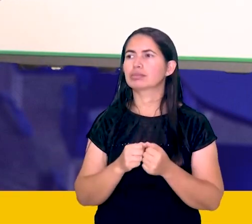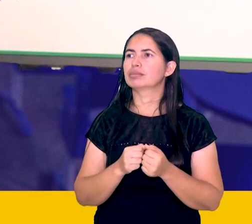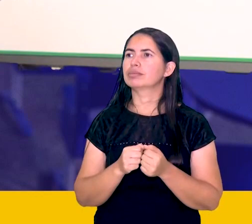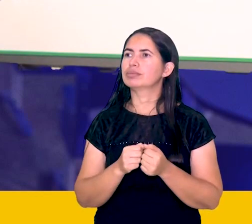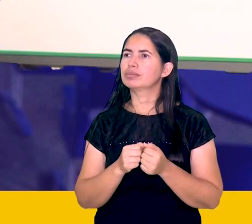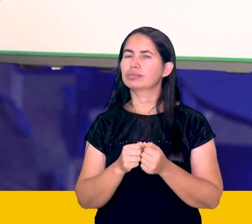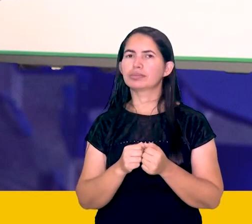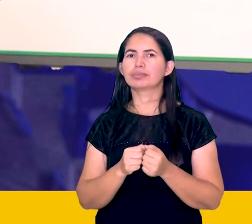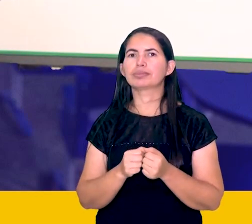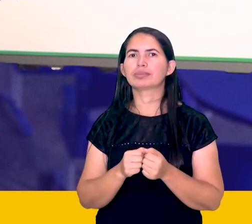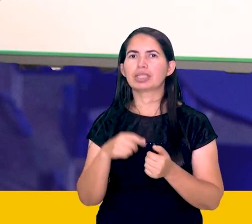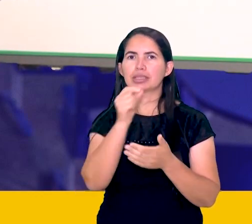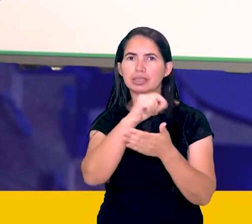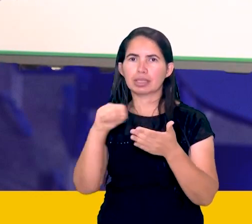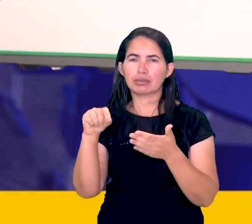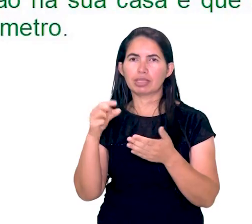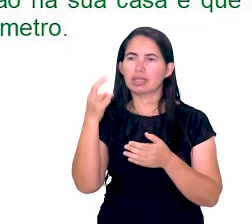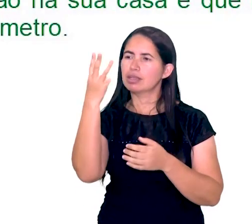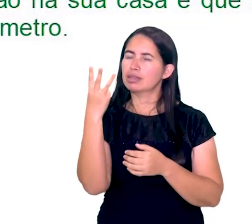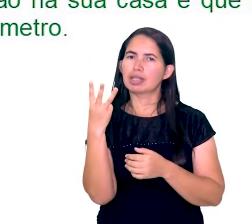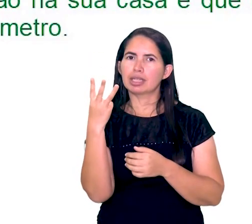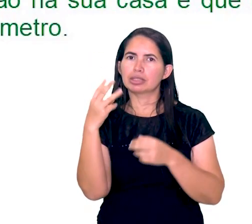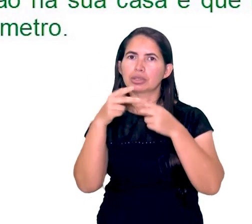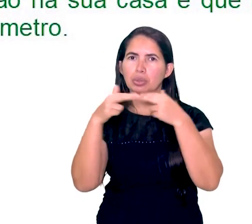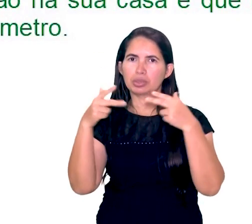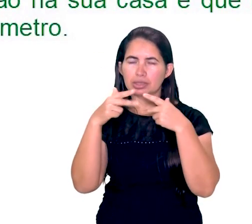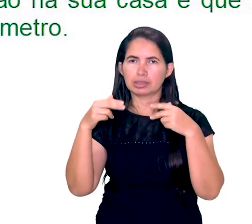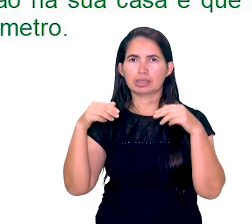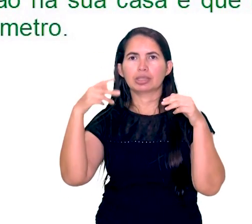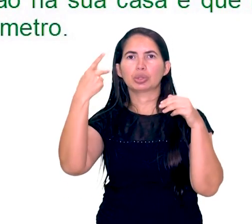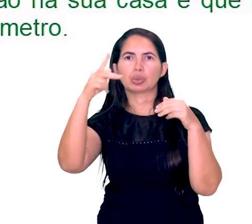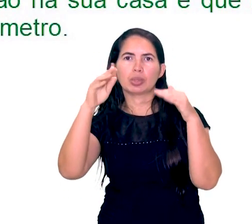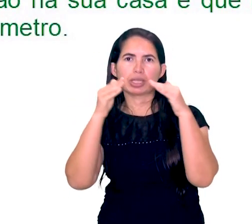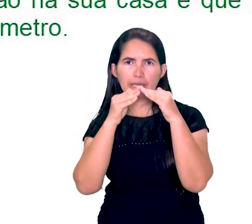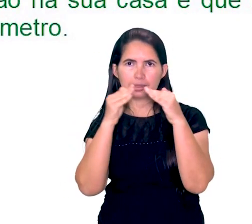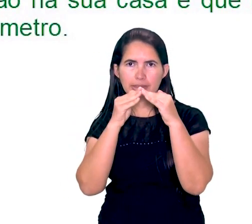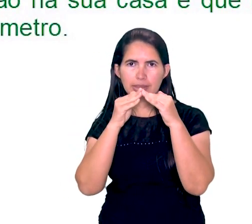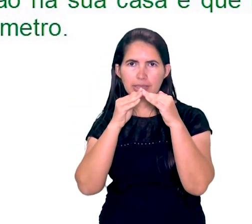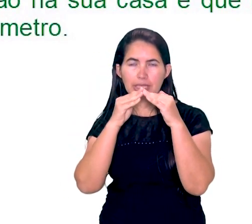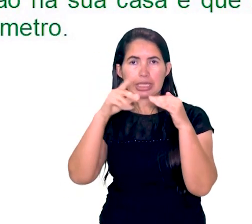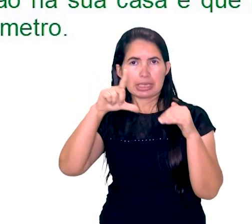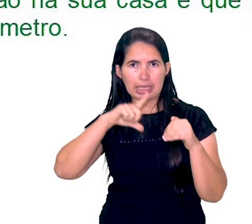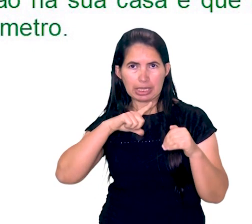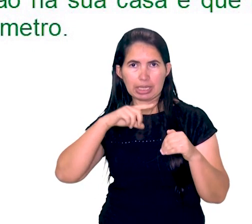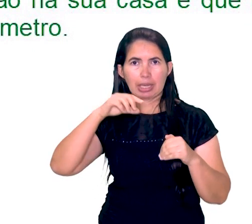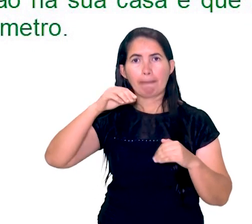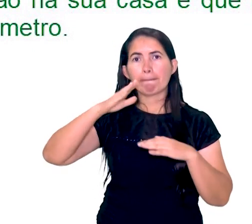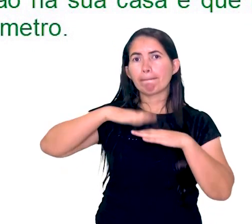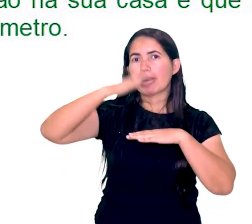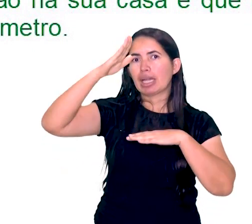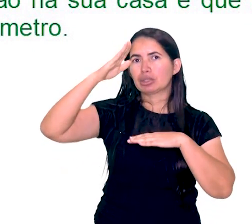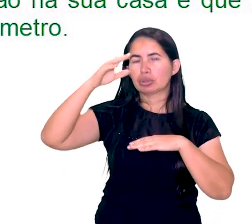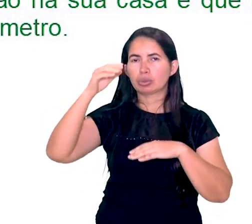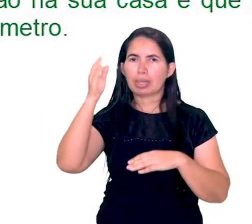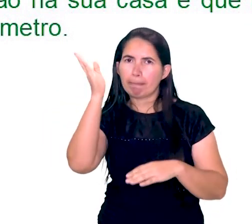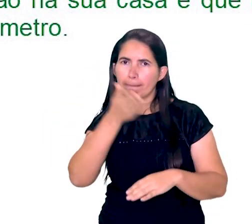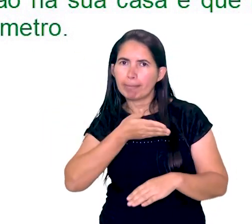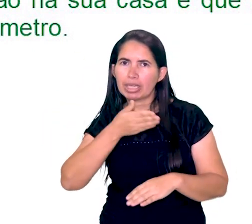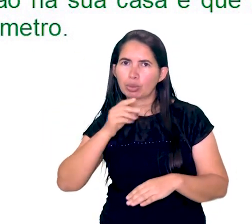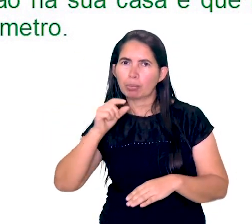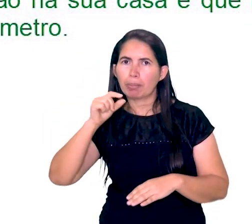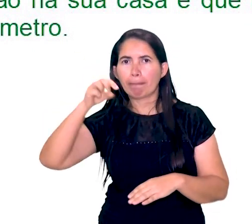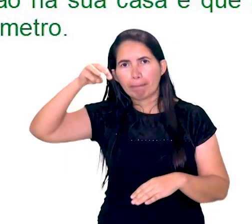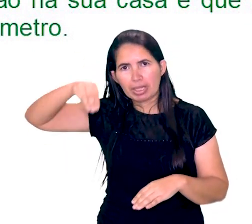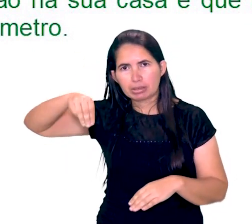certo? Escrevam de 3 coisas que estão na sua casa e que medem mais que meio metro. Quais